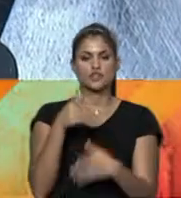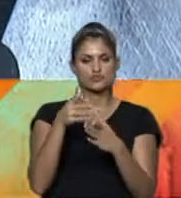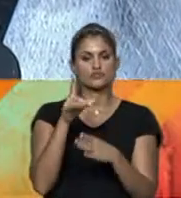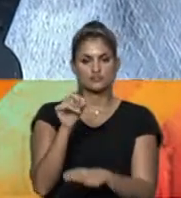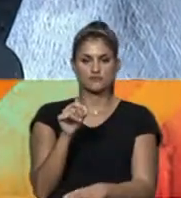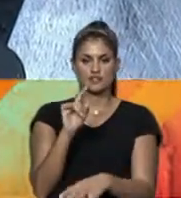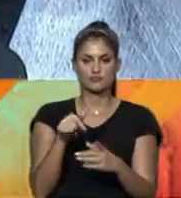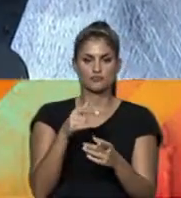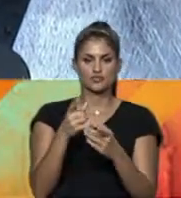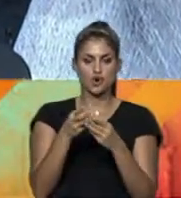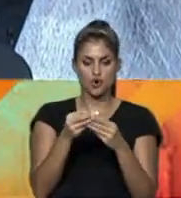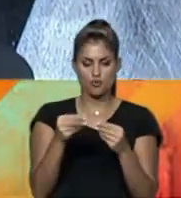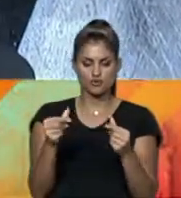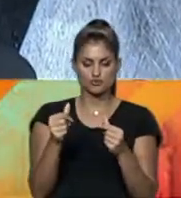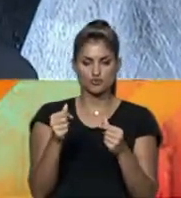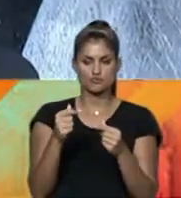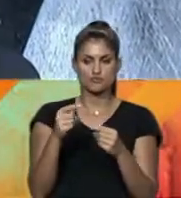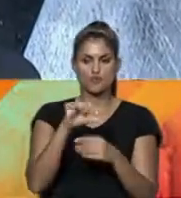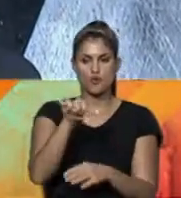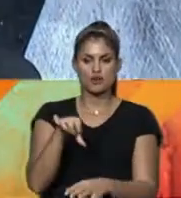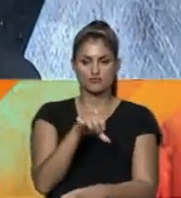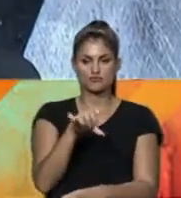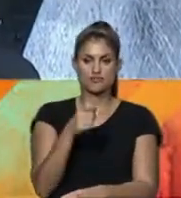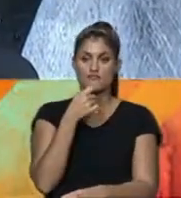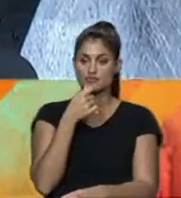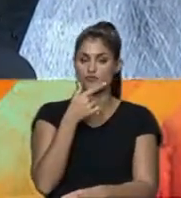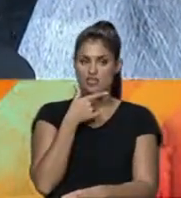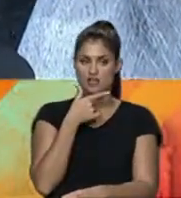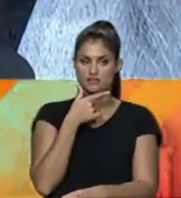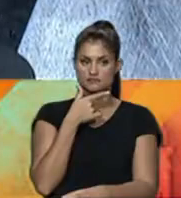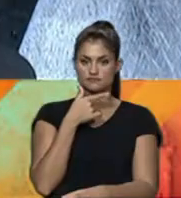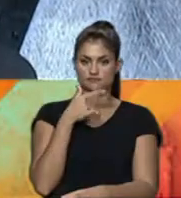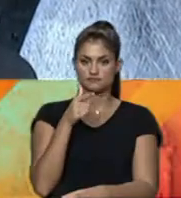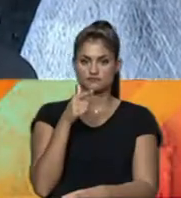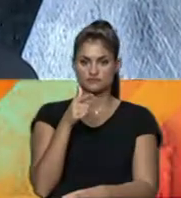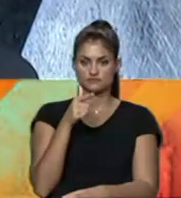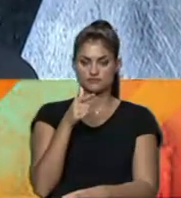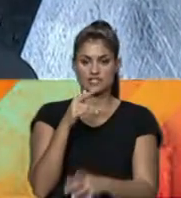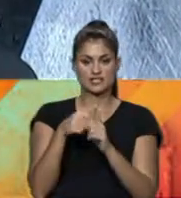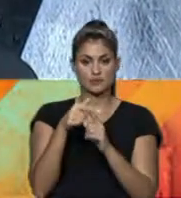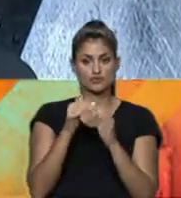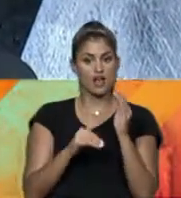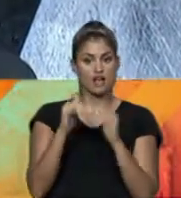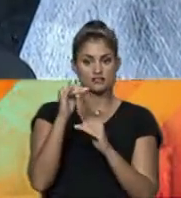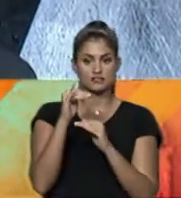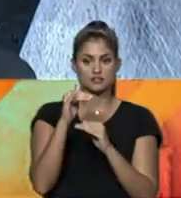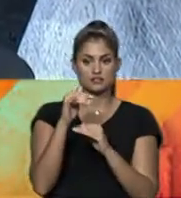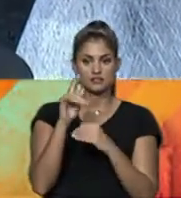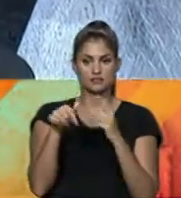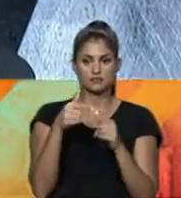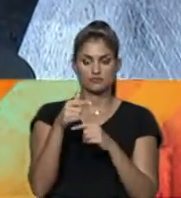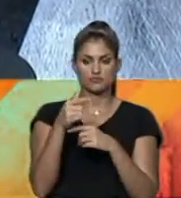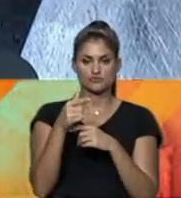depois a engrossar o molhinho, exatamente, da feijoada, não é? Portanto, aqui... no fogo alto, aqui principalmente aqui, que é para haver